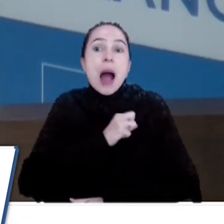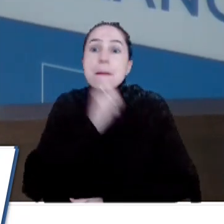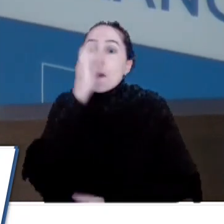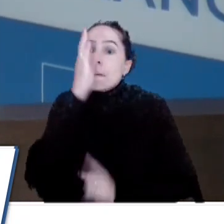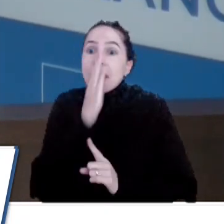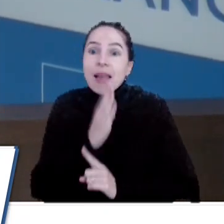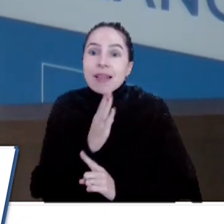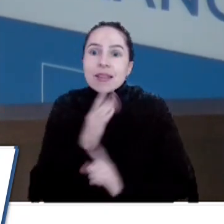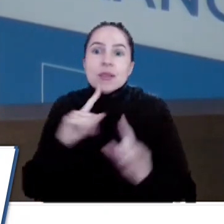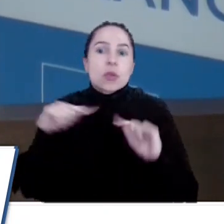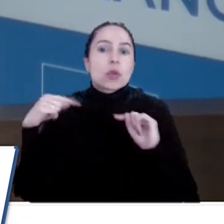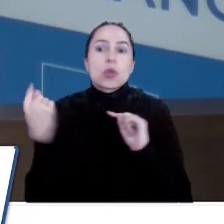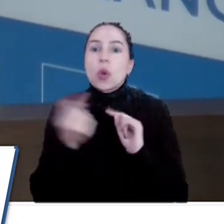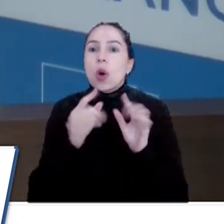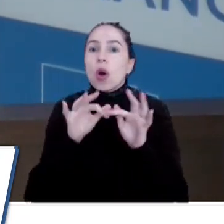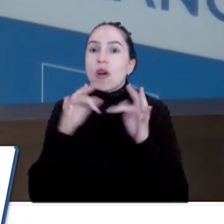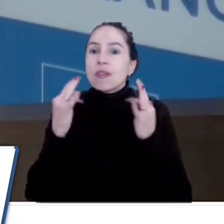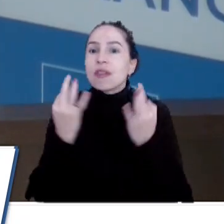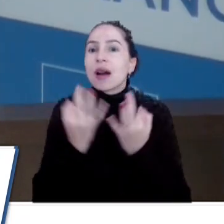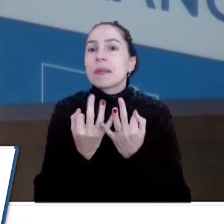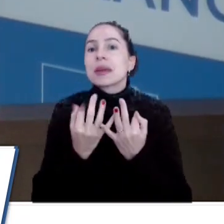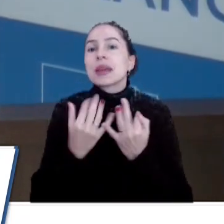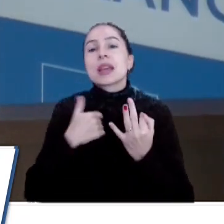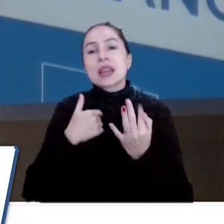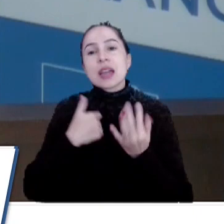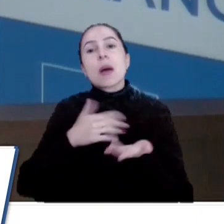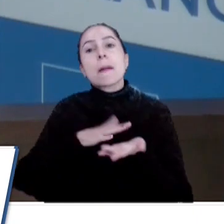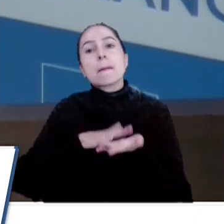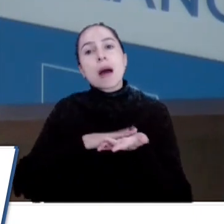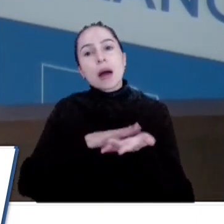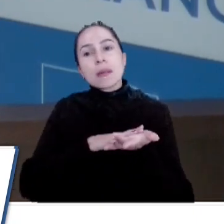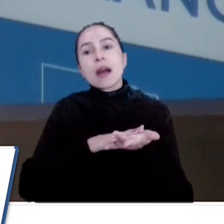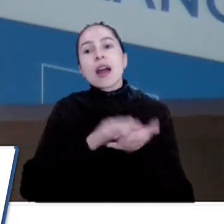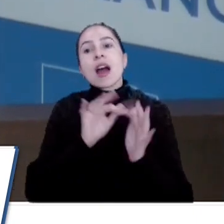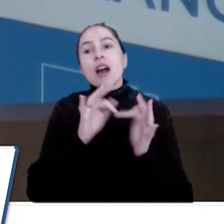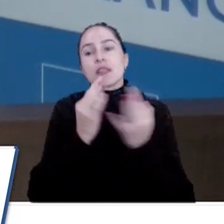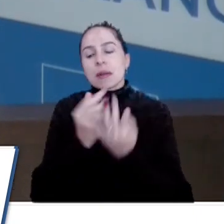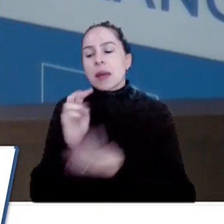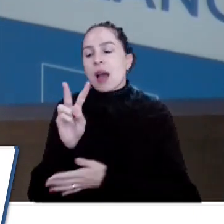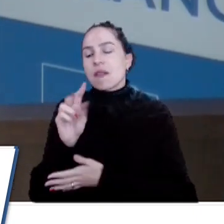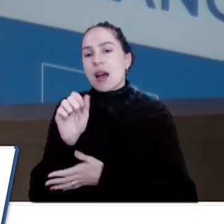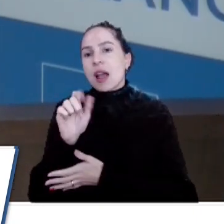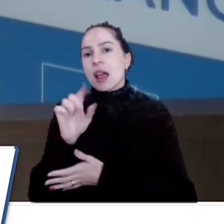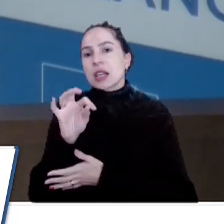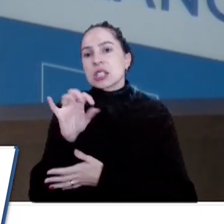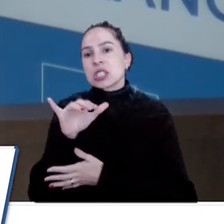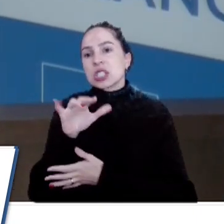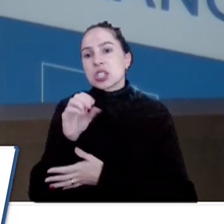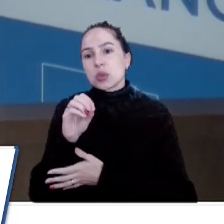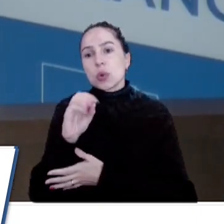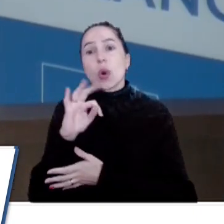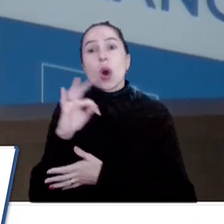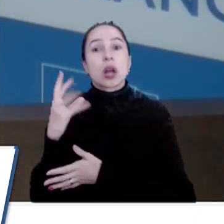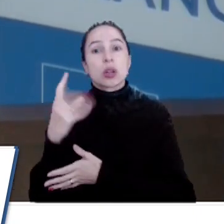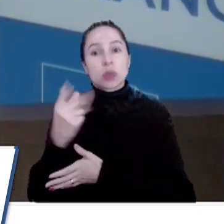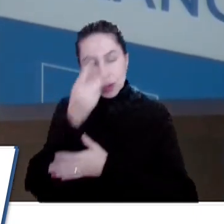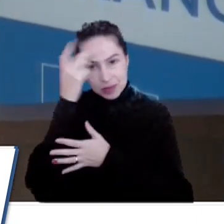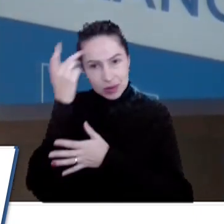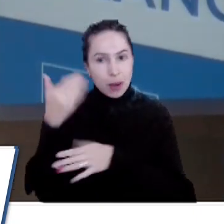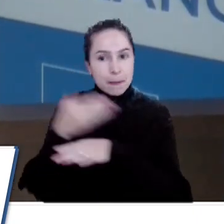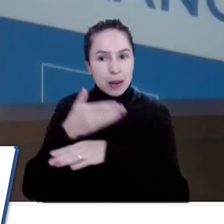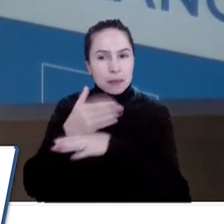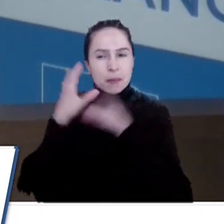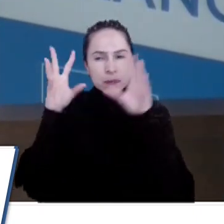irmãos, somos companheiros, e quero parabenizar a família Valentino, a todos aqueles que fizeram parte na noite,